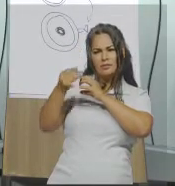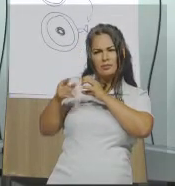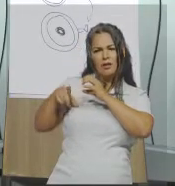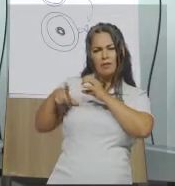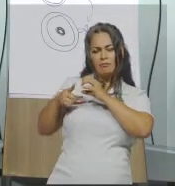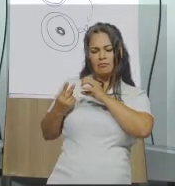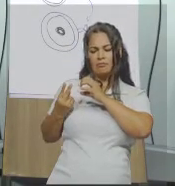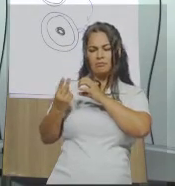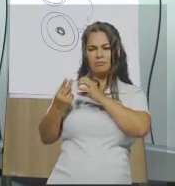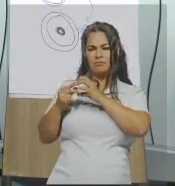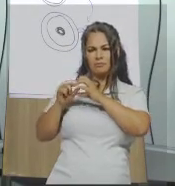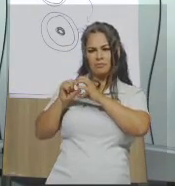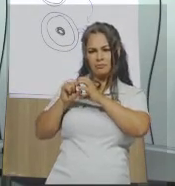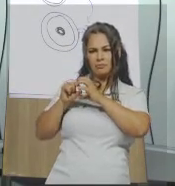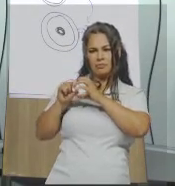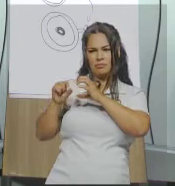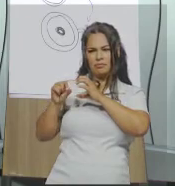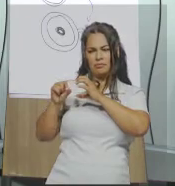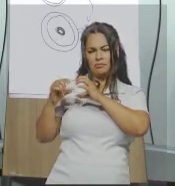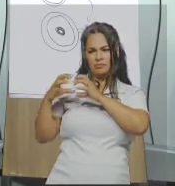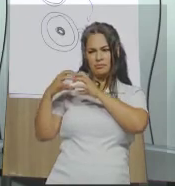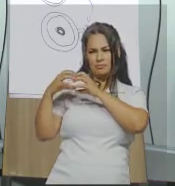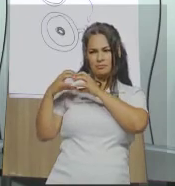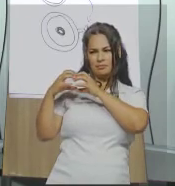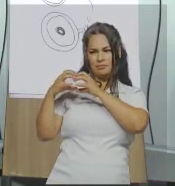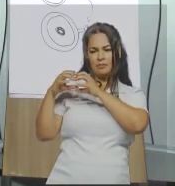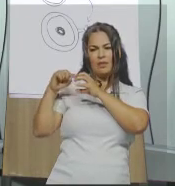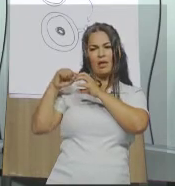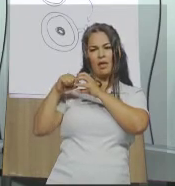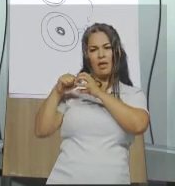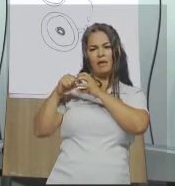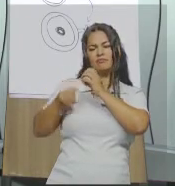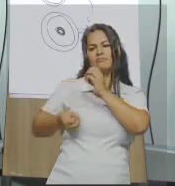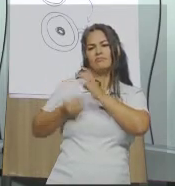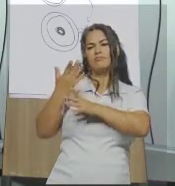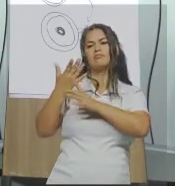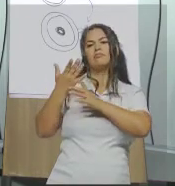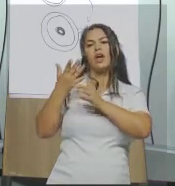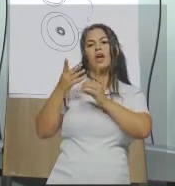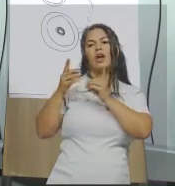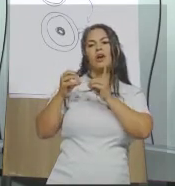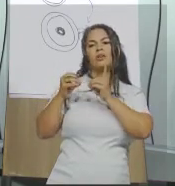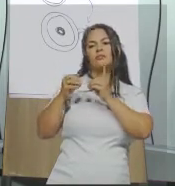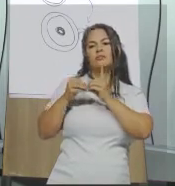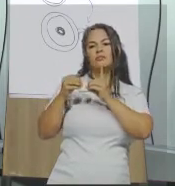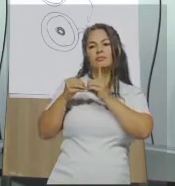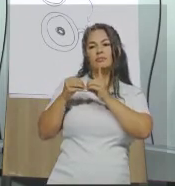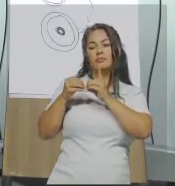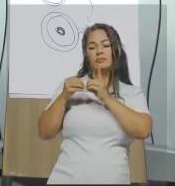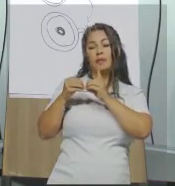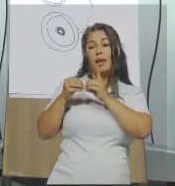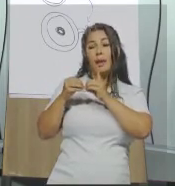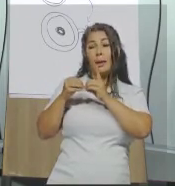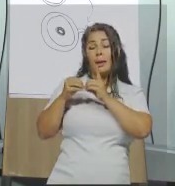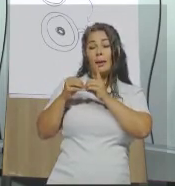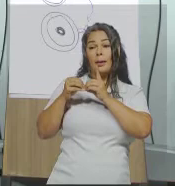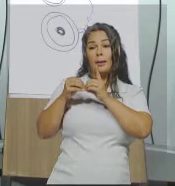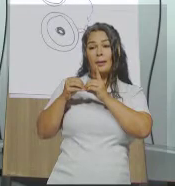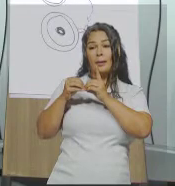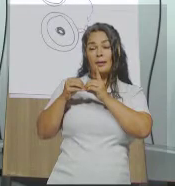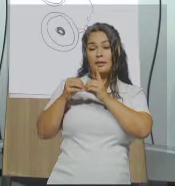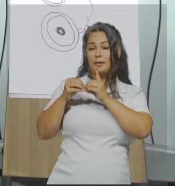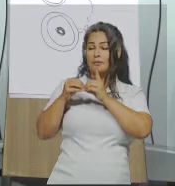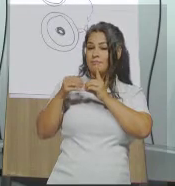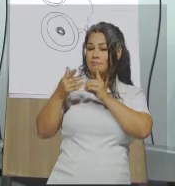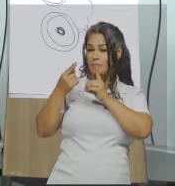o hipotálamo produz a ocitocina e o hormônio antidiurético. Só que quem armazena esse hormônio, então o